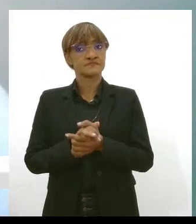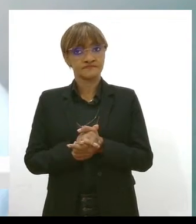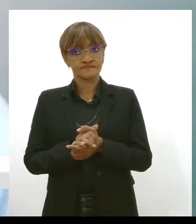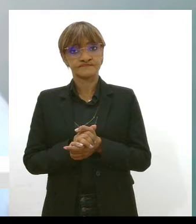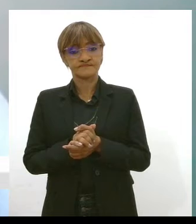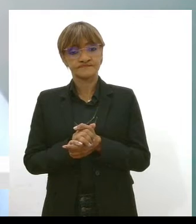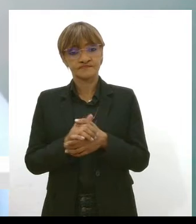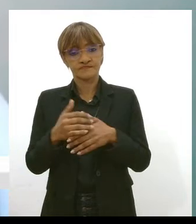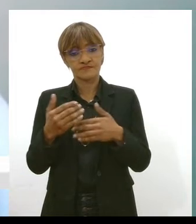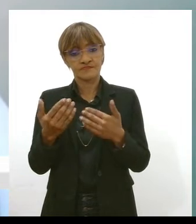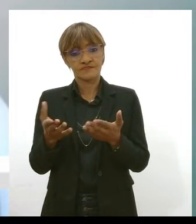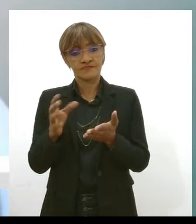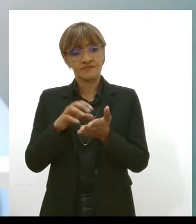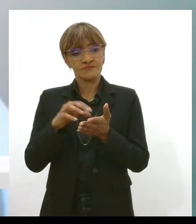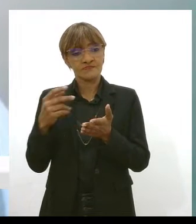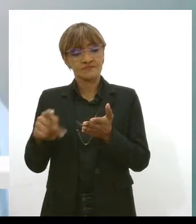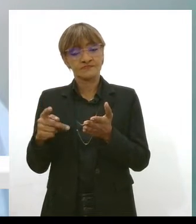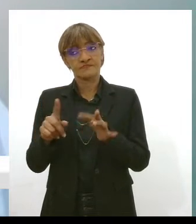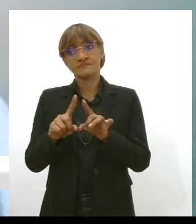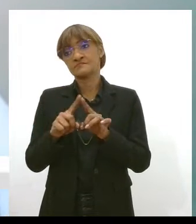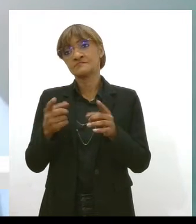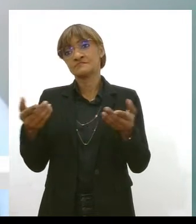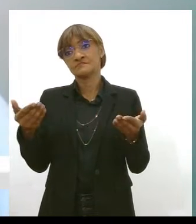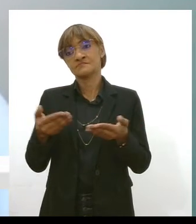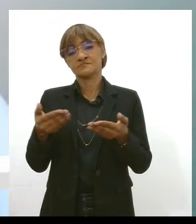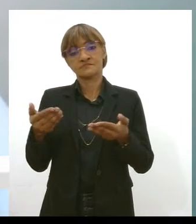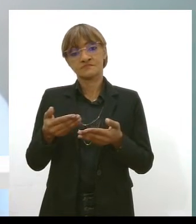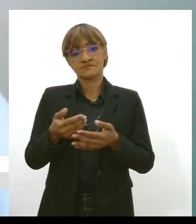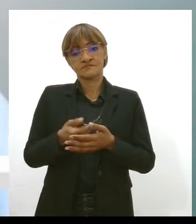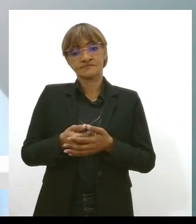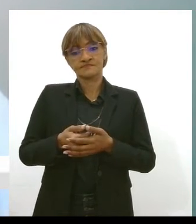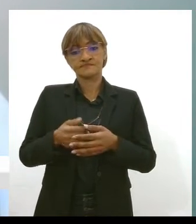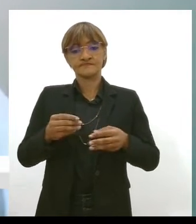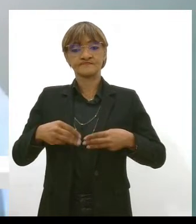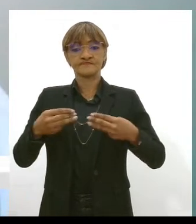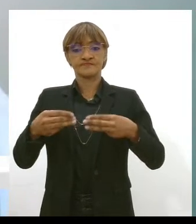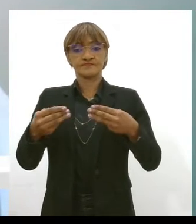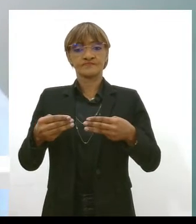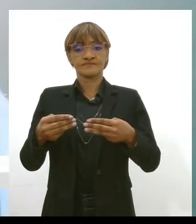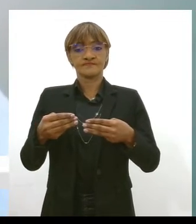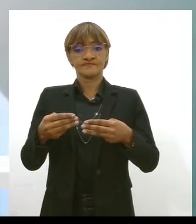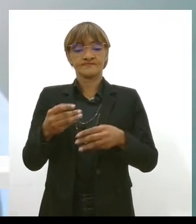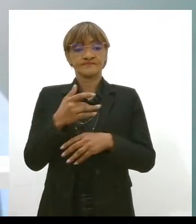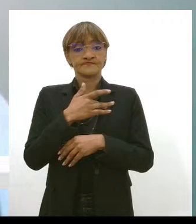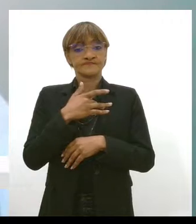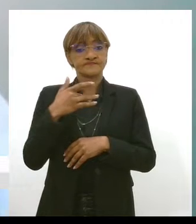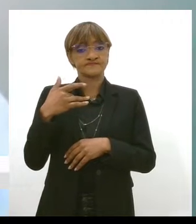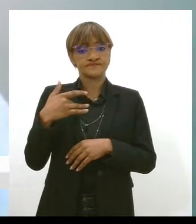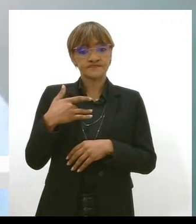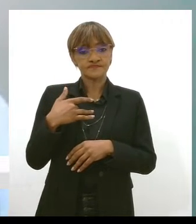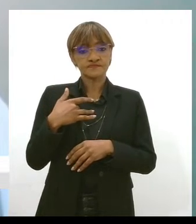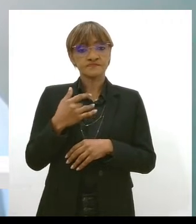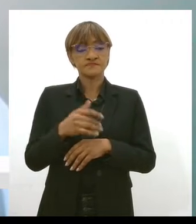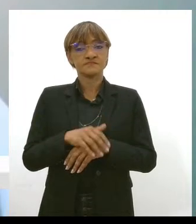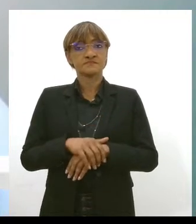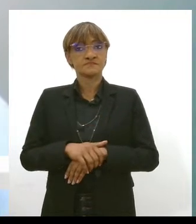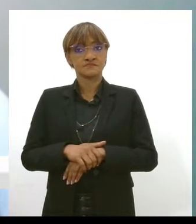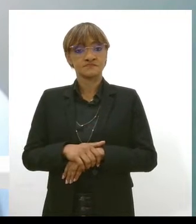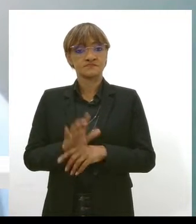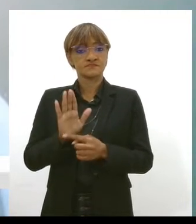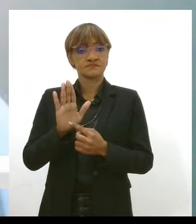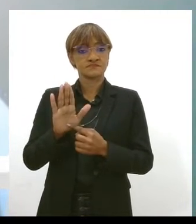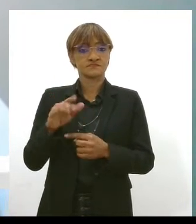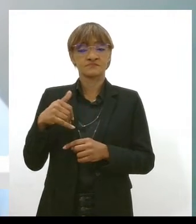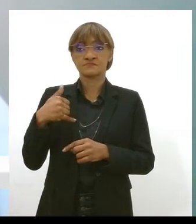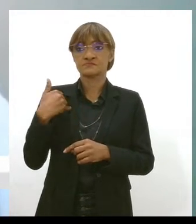que agora, com a reformulação do Ministério da Saúde, que entrou o critério idade como alto risco, nossa, isso